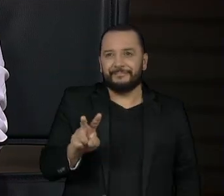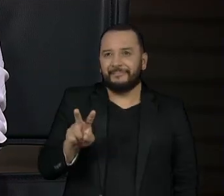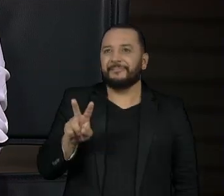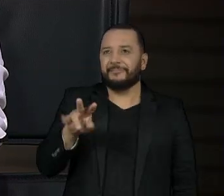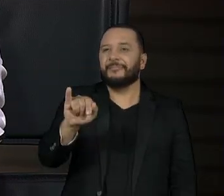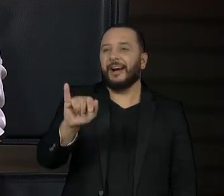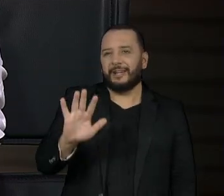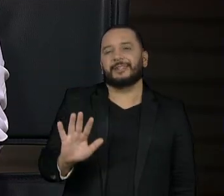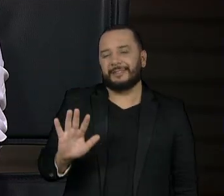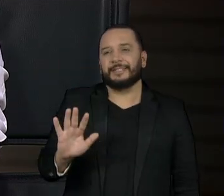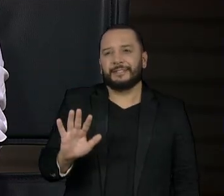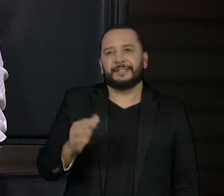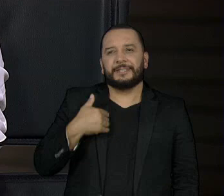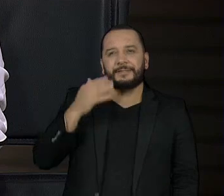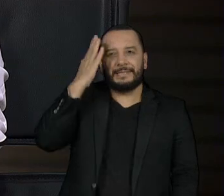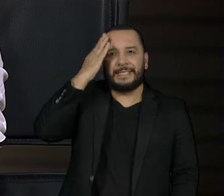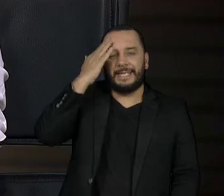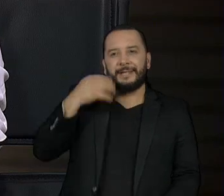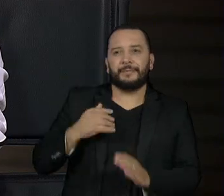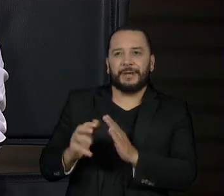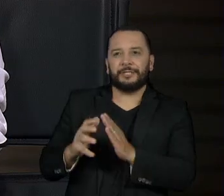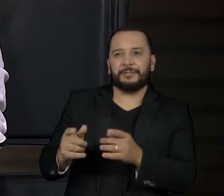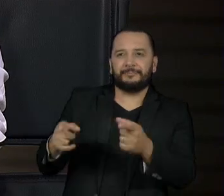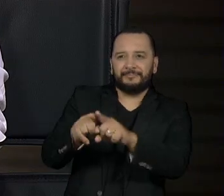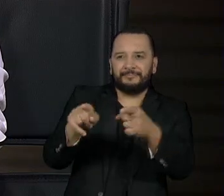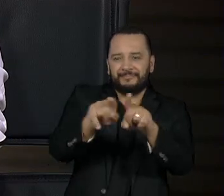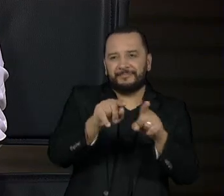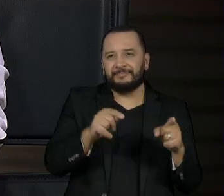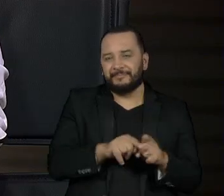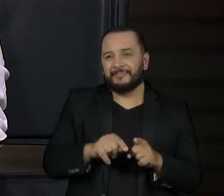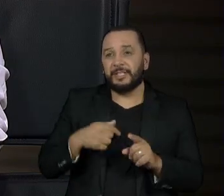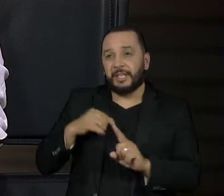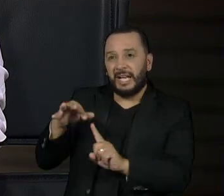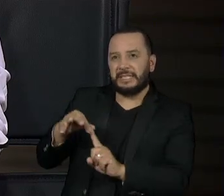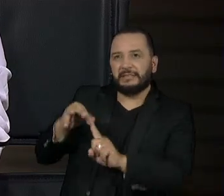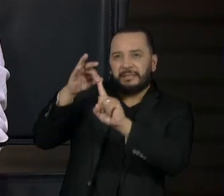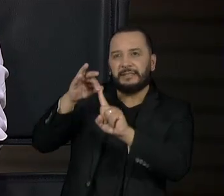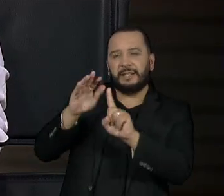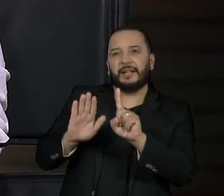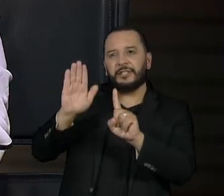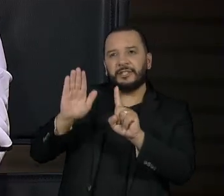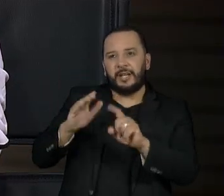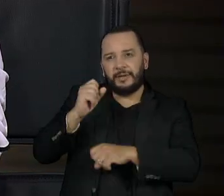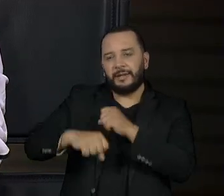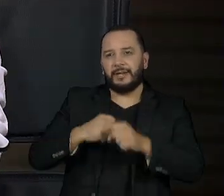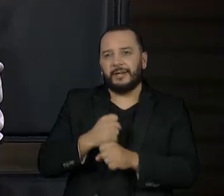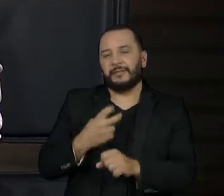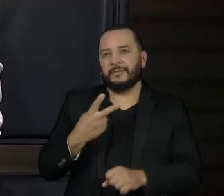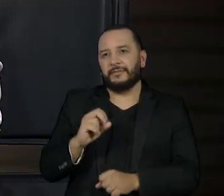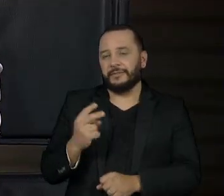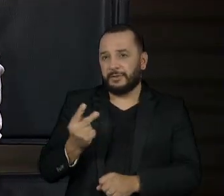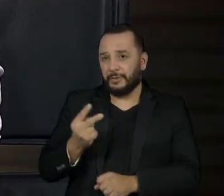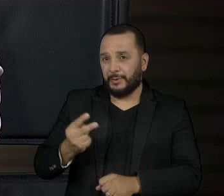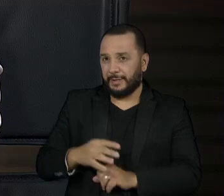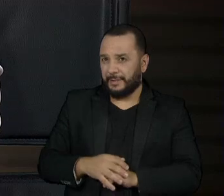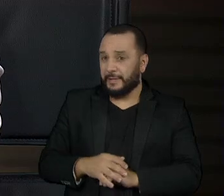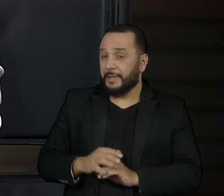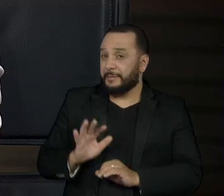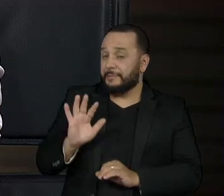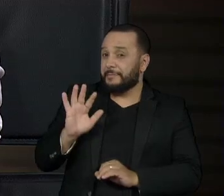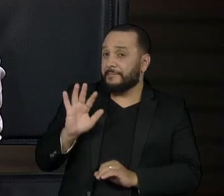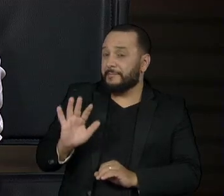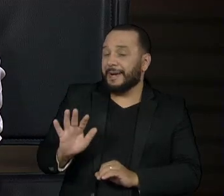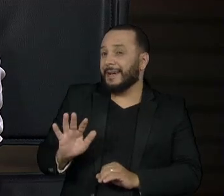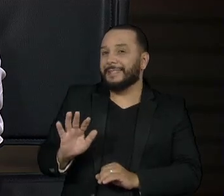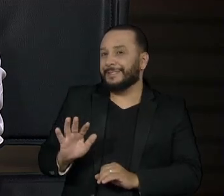para enfrentar 2022, né? Então, acho que agora ainda não dá para dizer quem vai se aliar